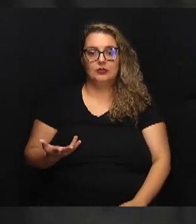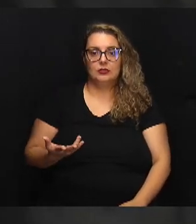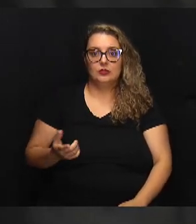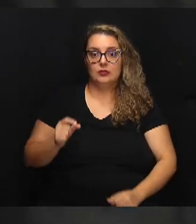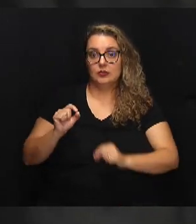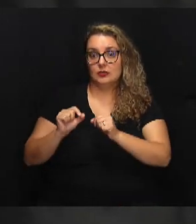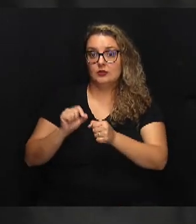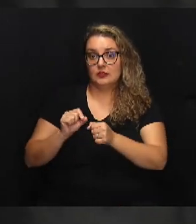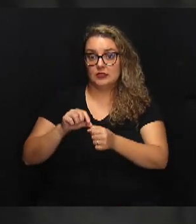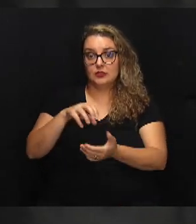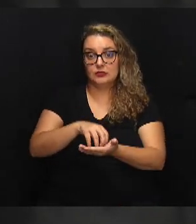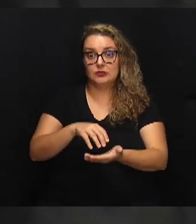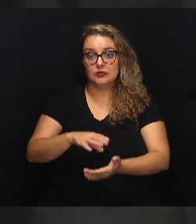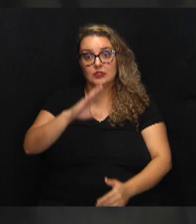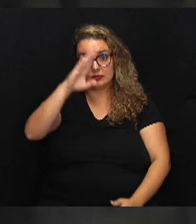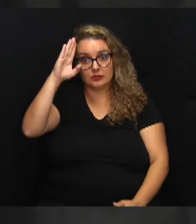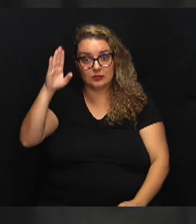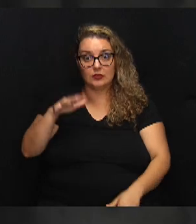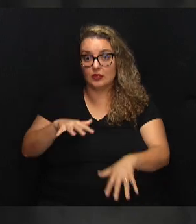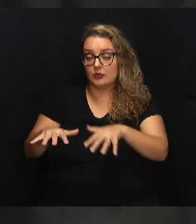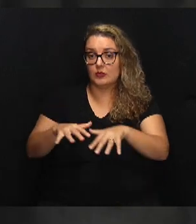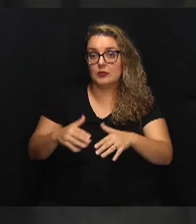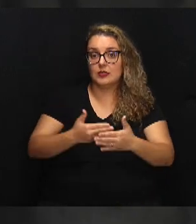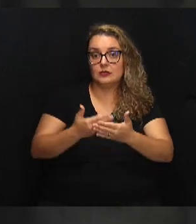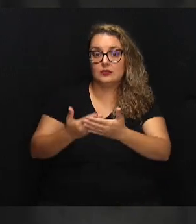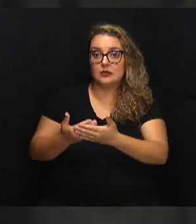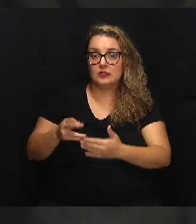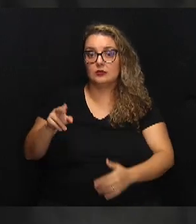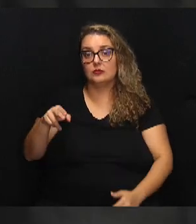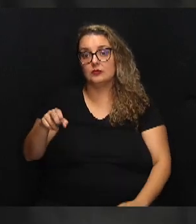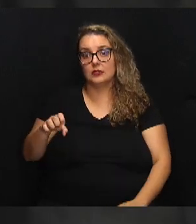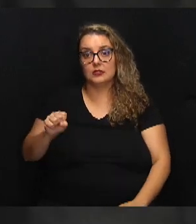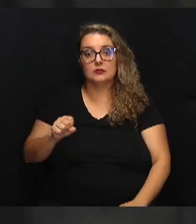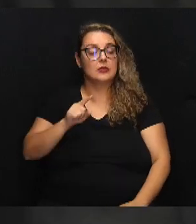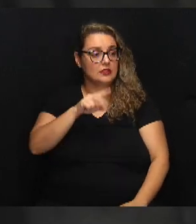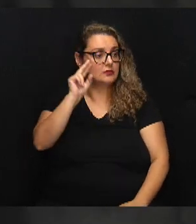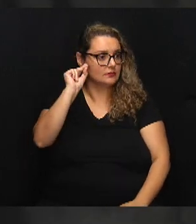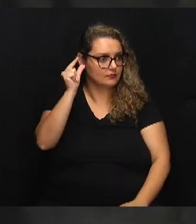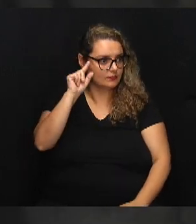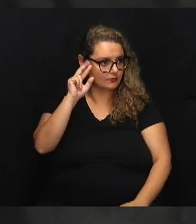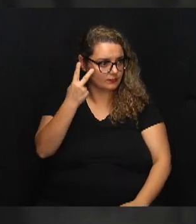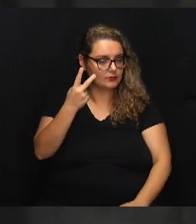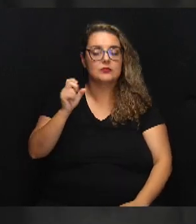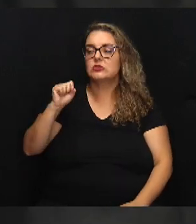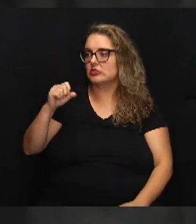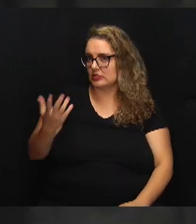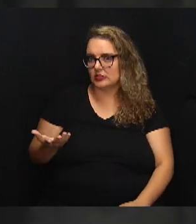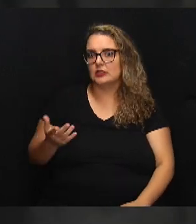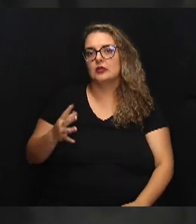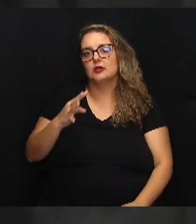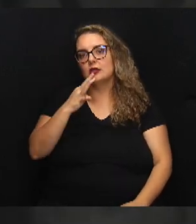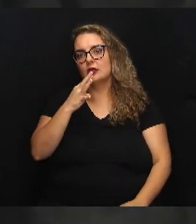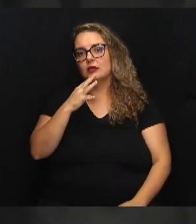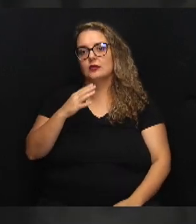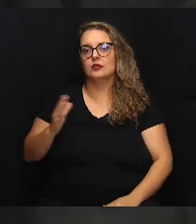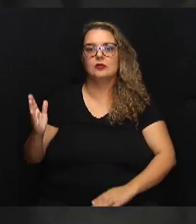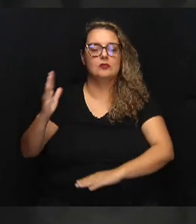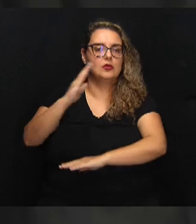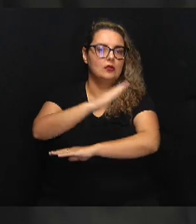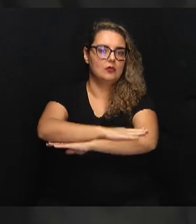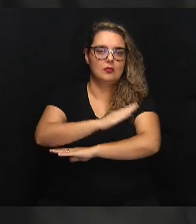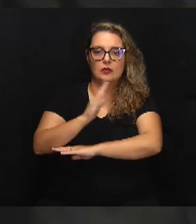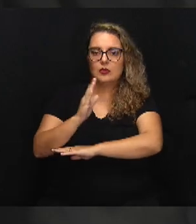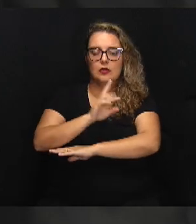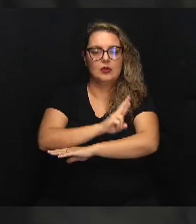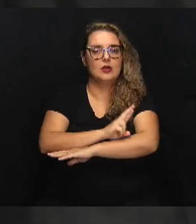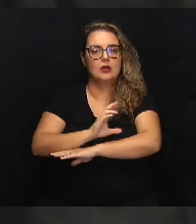fazia no centro acadêmico era o movimento estudantil da Unesp. Foi isso que virou a chave. Tá. E eu aí eu fui conhecer Rio Claro, conhecer São